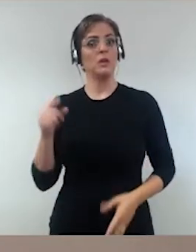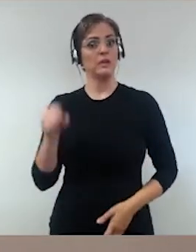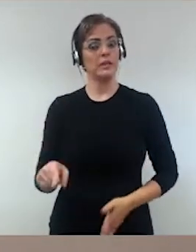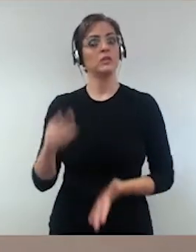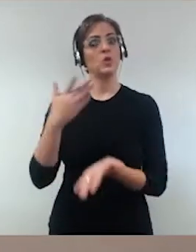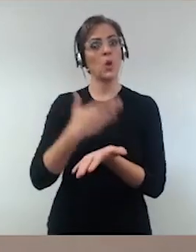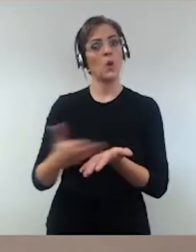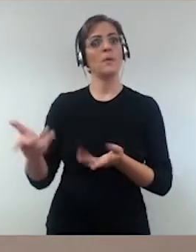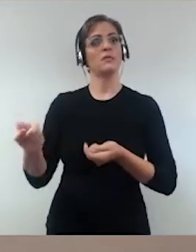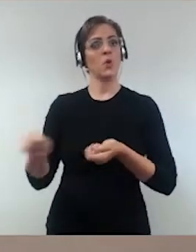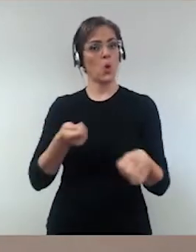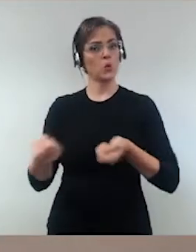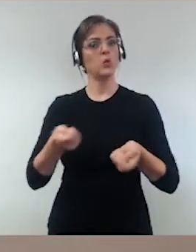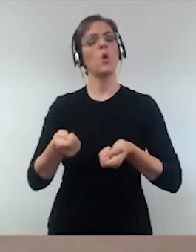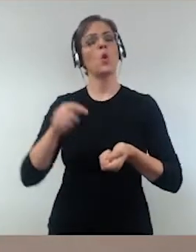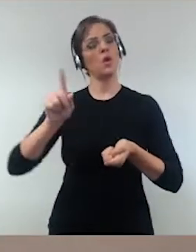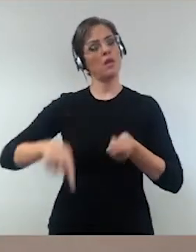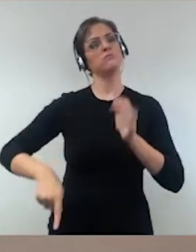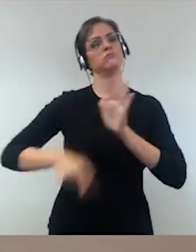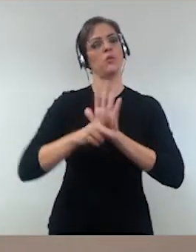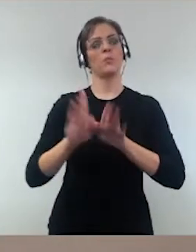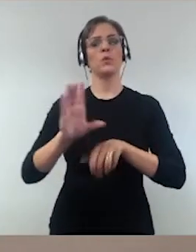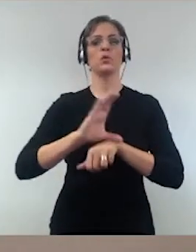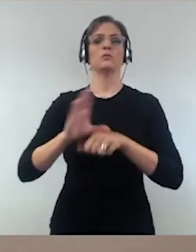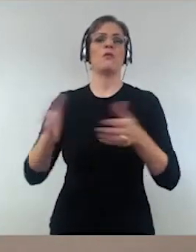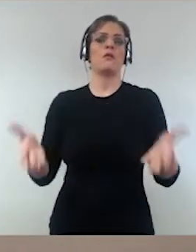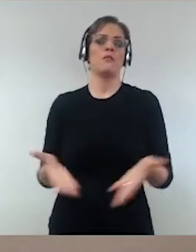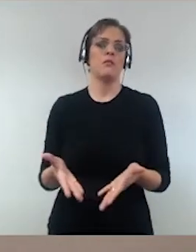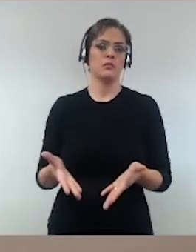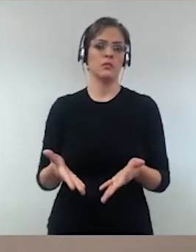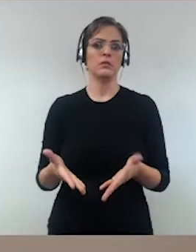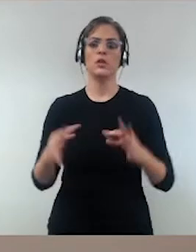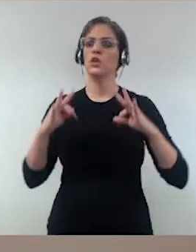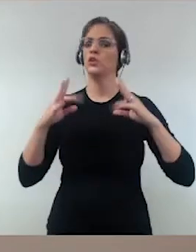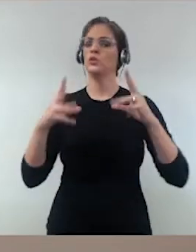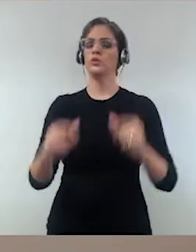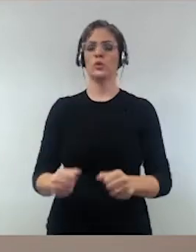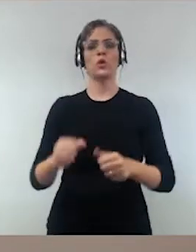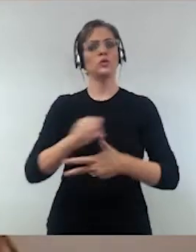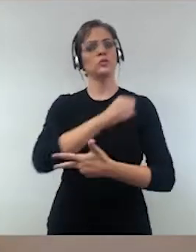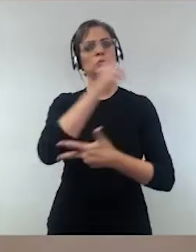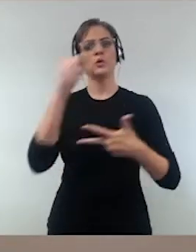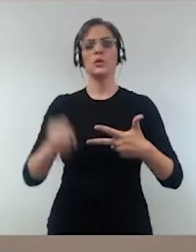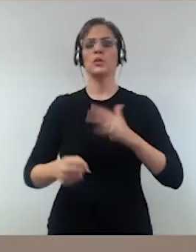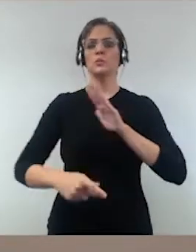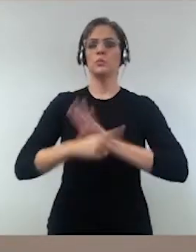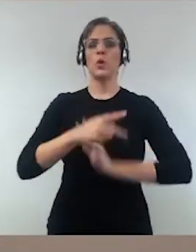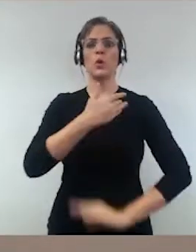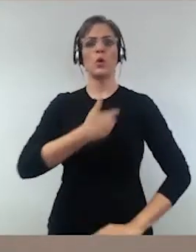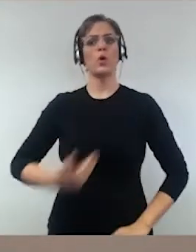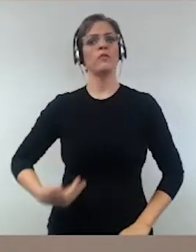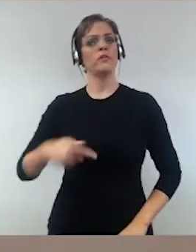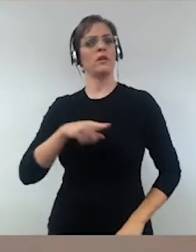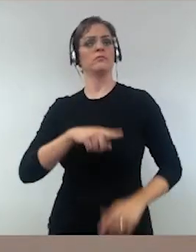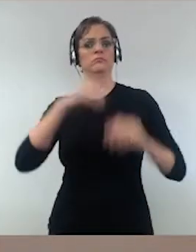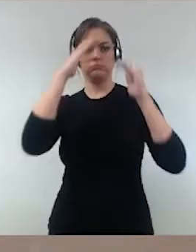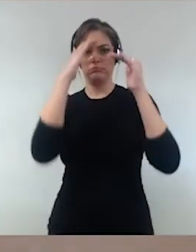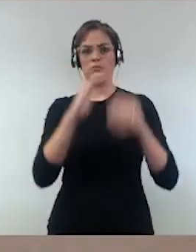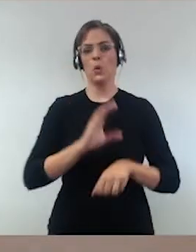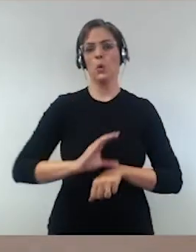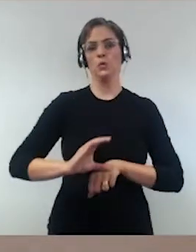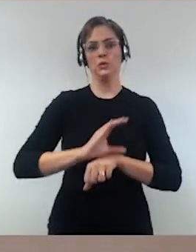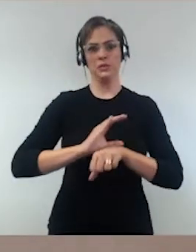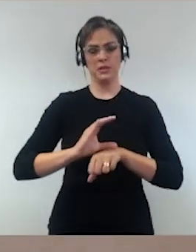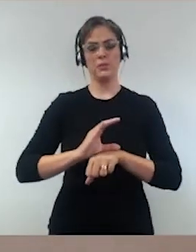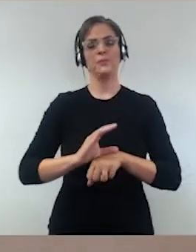um controle de constitucionalidade e ela, na verdade, passa a vincular todos os poderes do Estado a essa tutela constitucional. Então, isso me